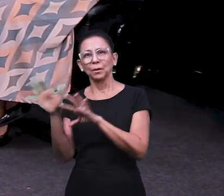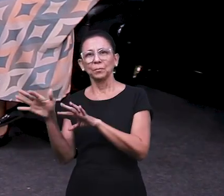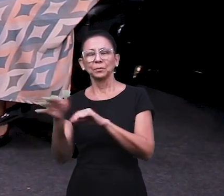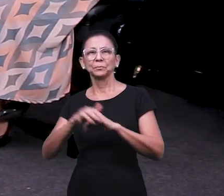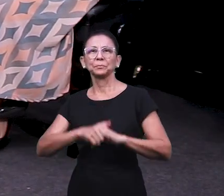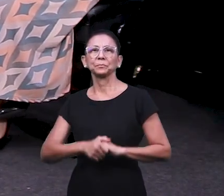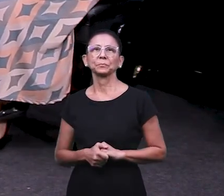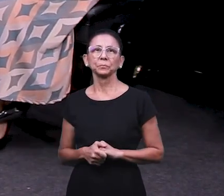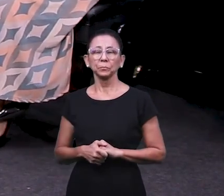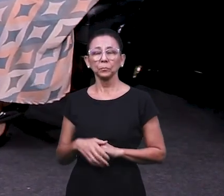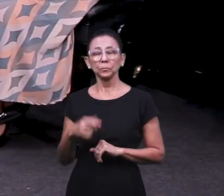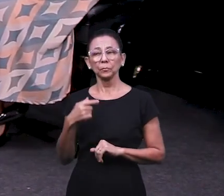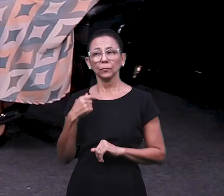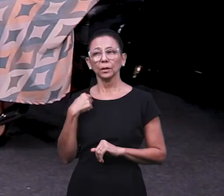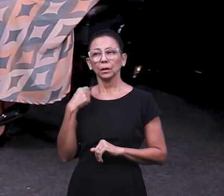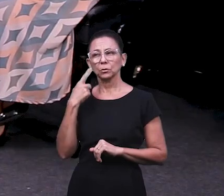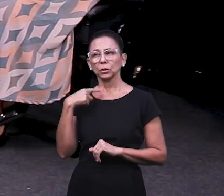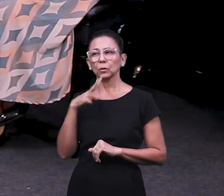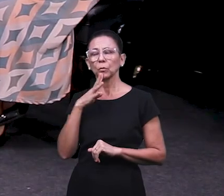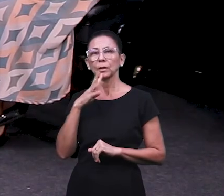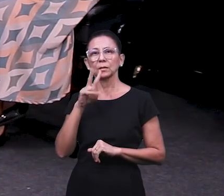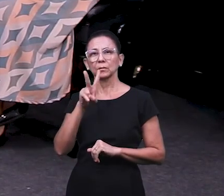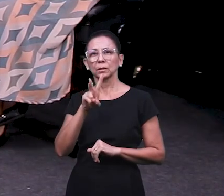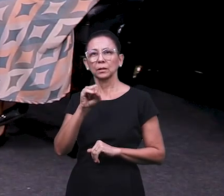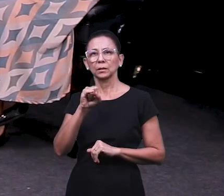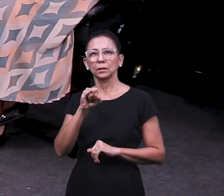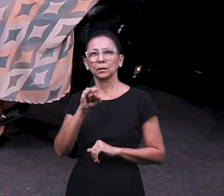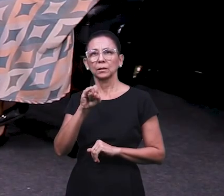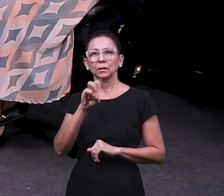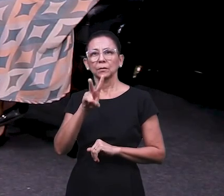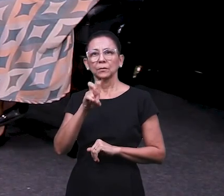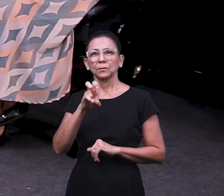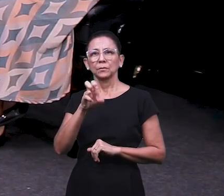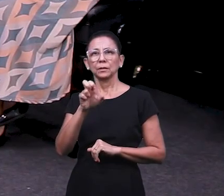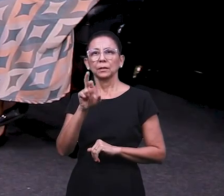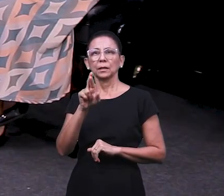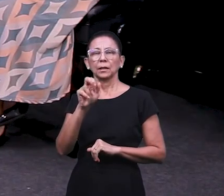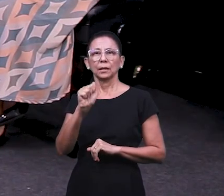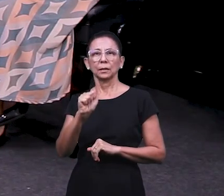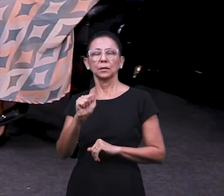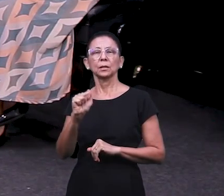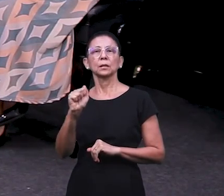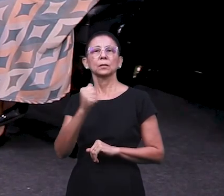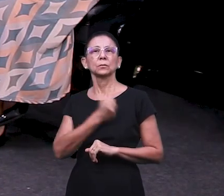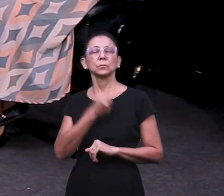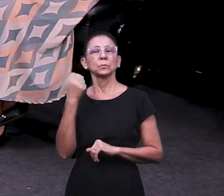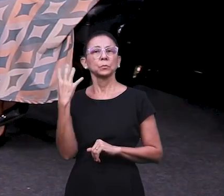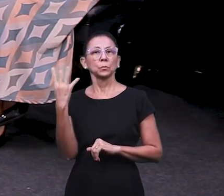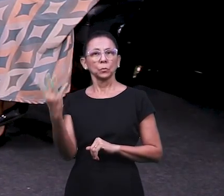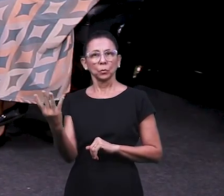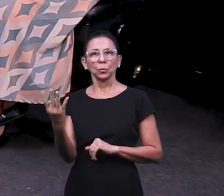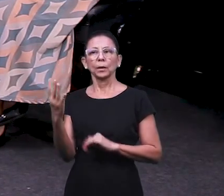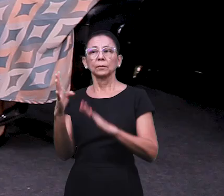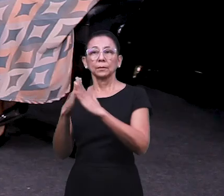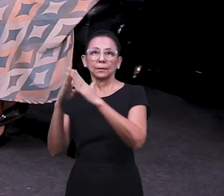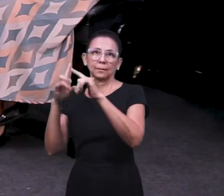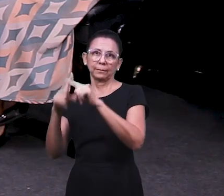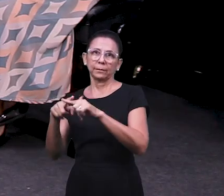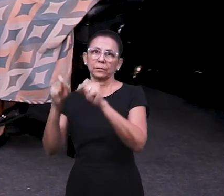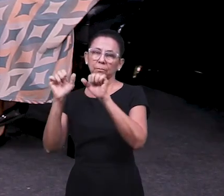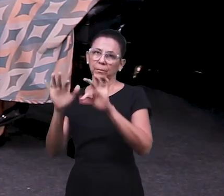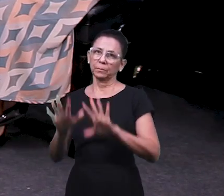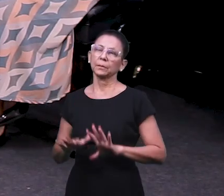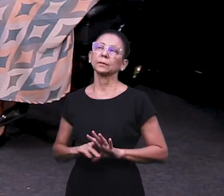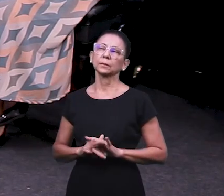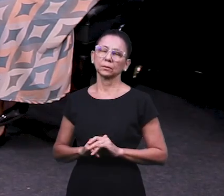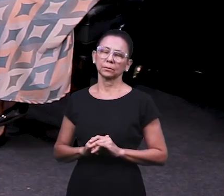eu tive a oportunidade de estar lá também. Também recebi o convite e estive lá com vocês. Né? Foi uma bênção aquele culto, pelo menos no que tange ao trabalho de